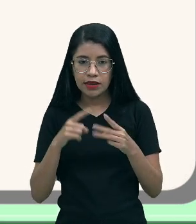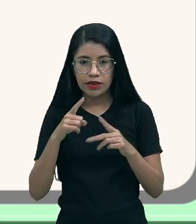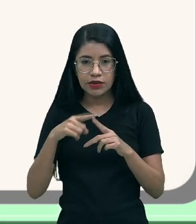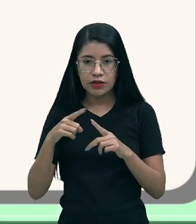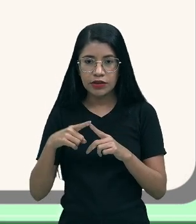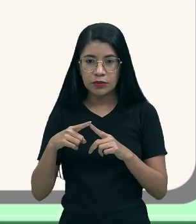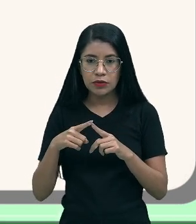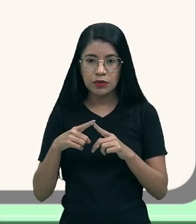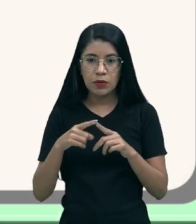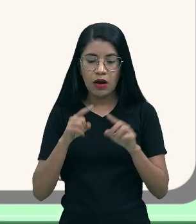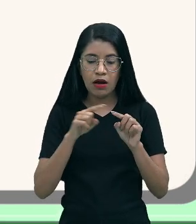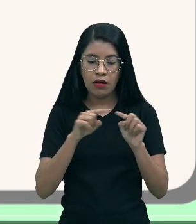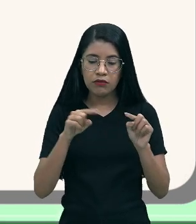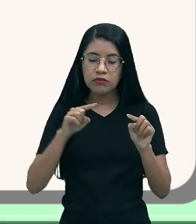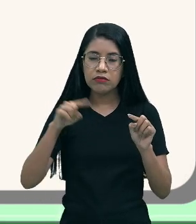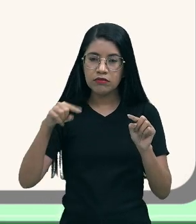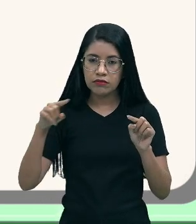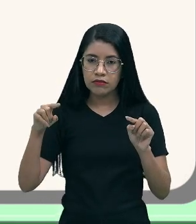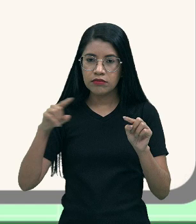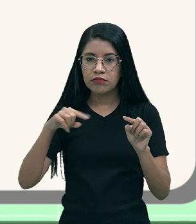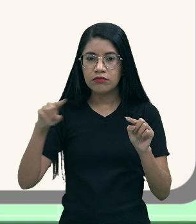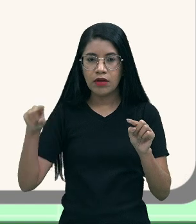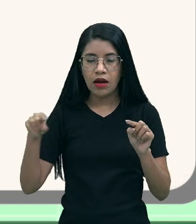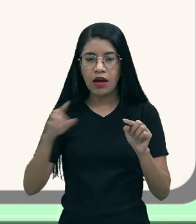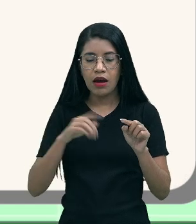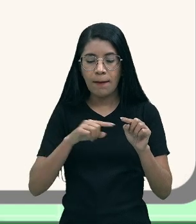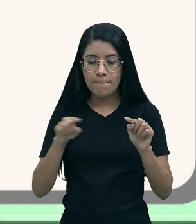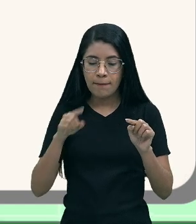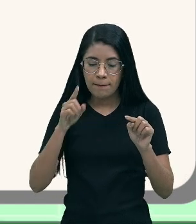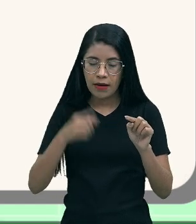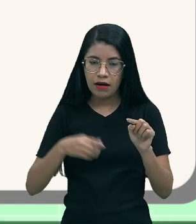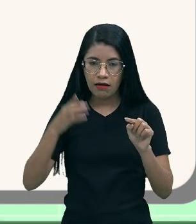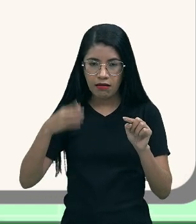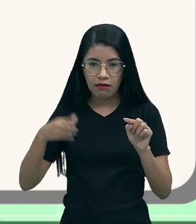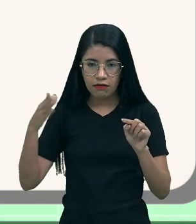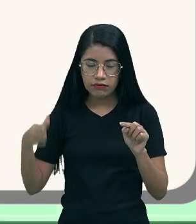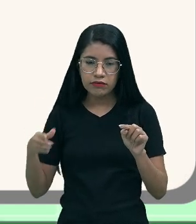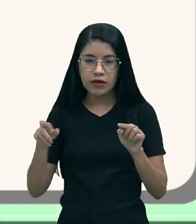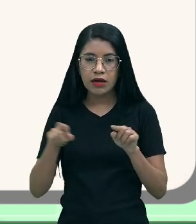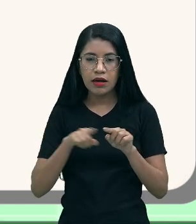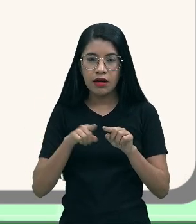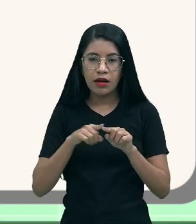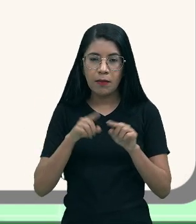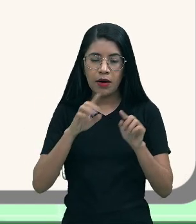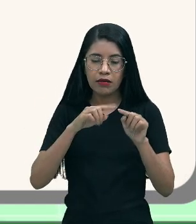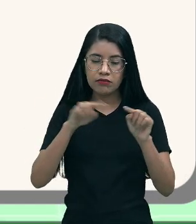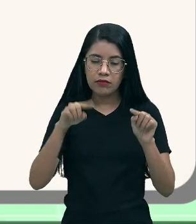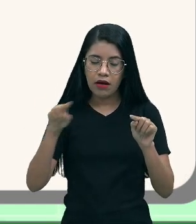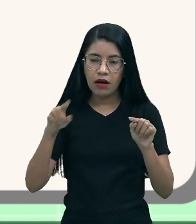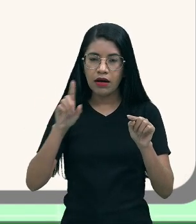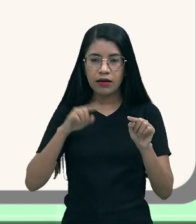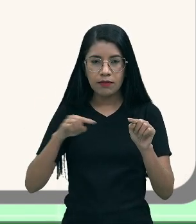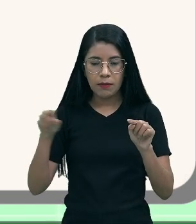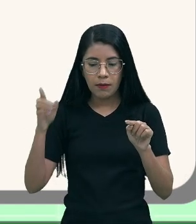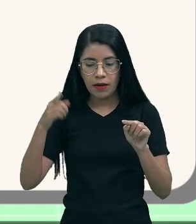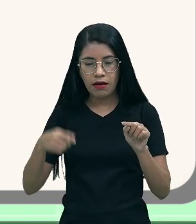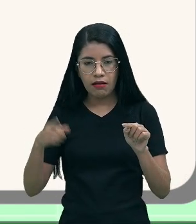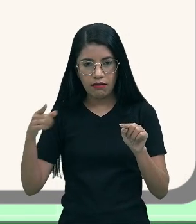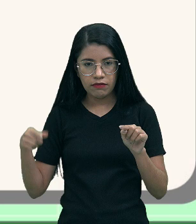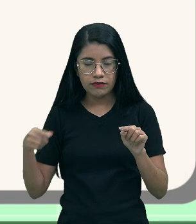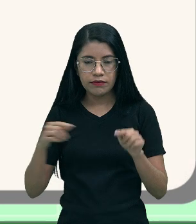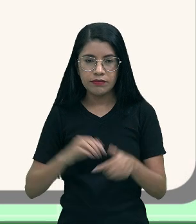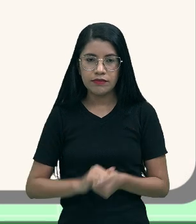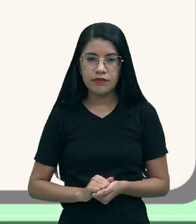série, associação em paralelo e associação mista, que contém resistores ligados em série e em paralelo. Então, vamos ver aí